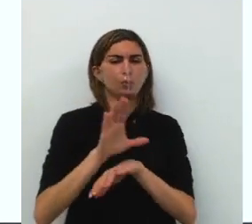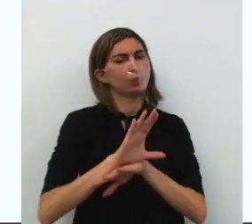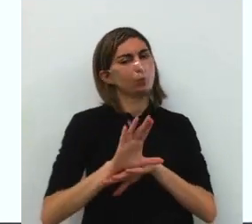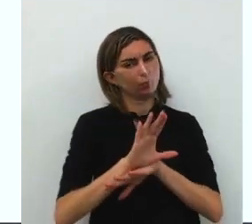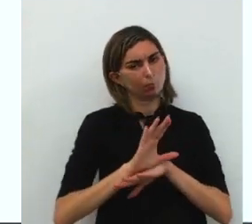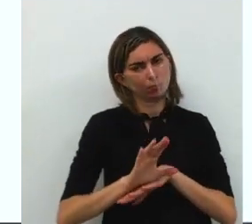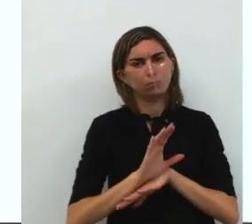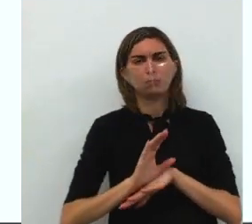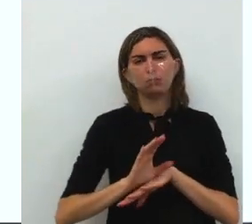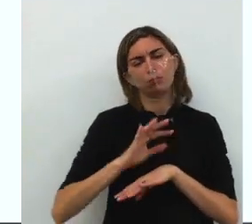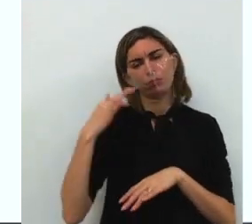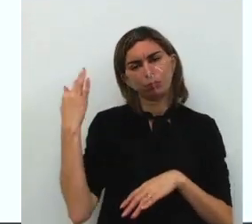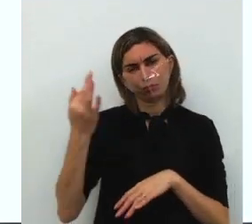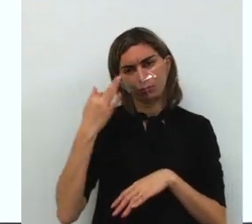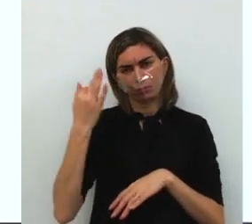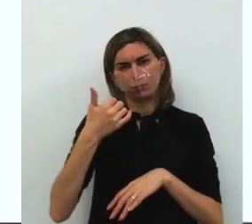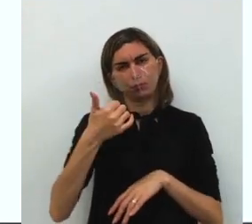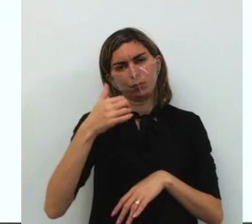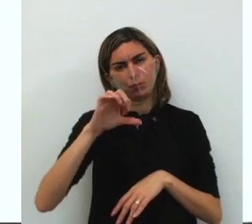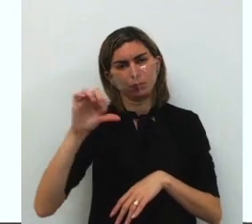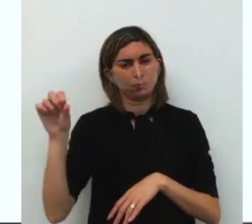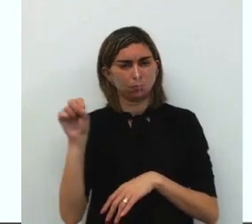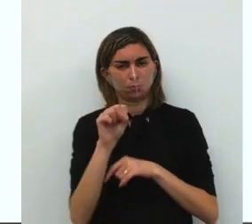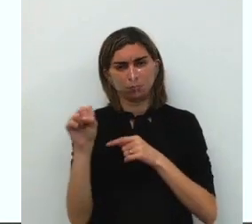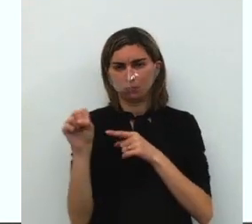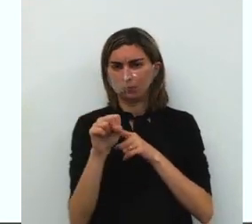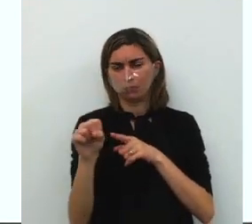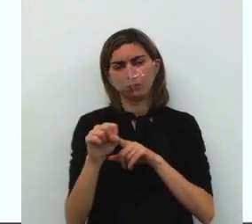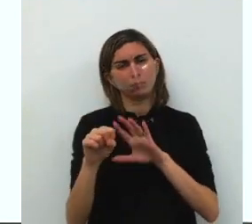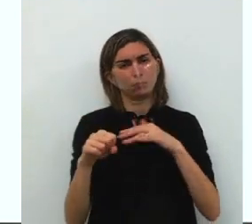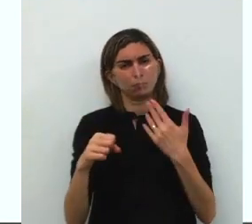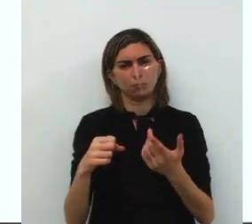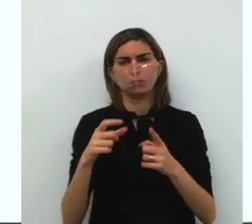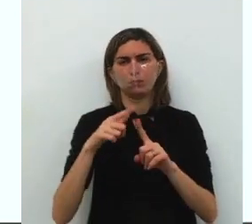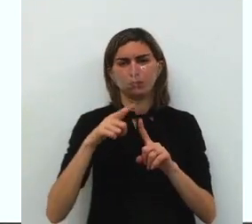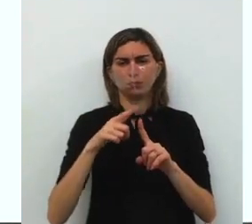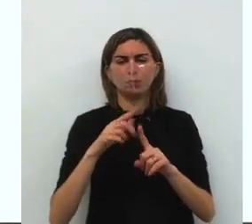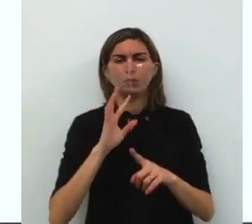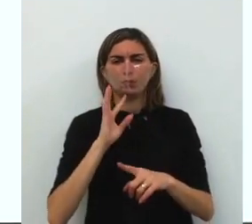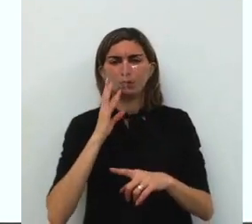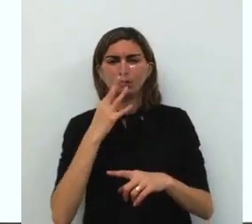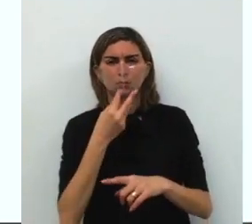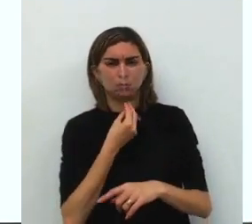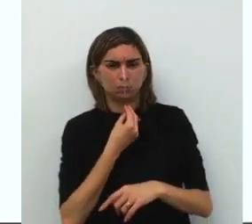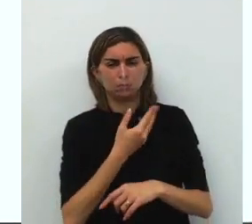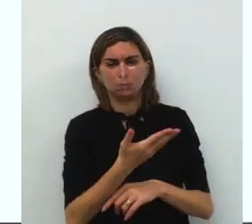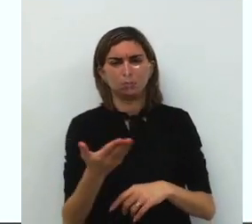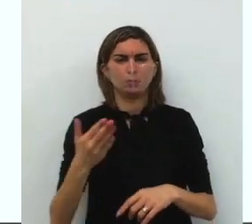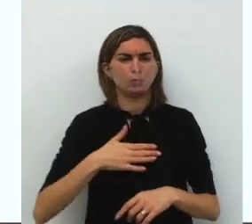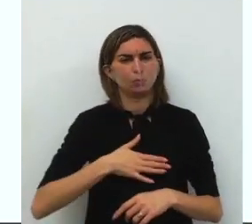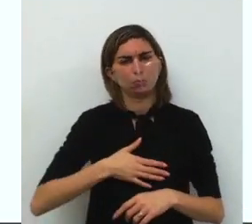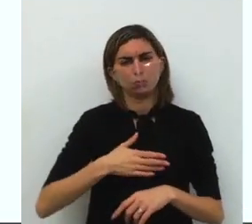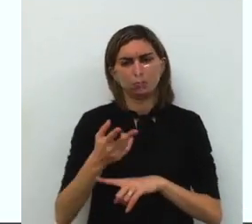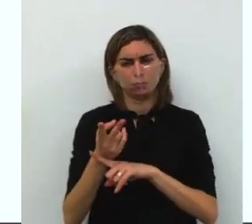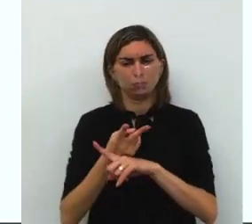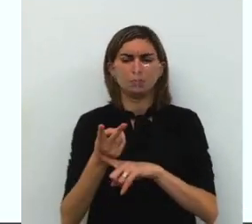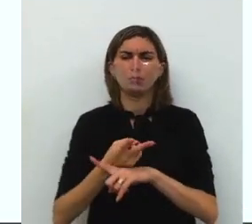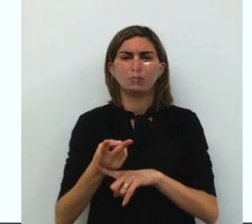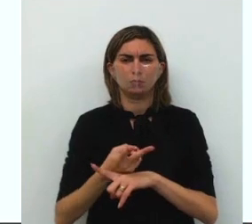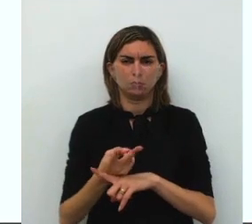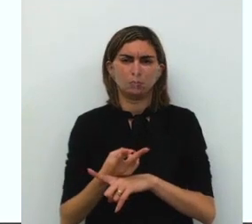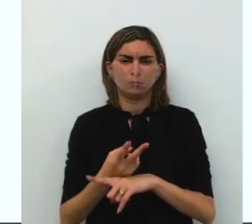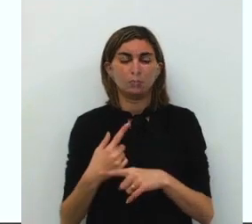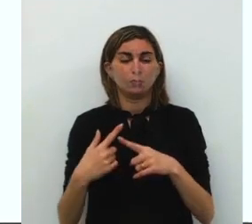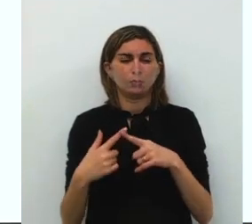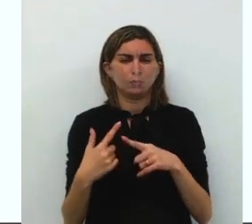nossa Constituição Federal de 1988. Então, é o tipo de conhecimento que eu gostaria que vocês